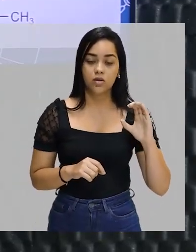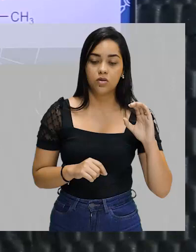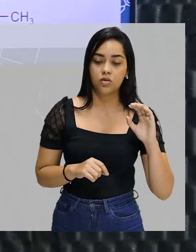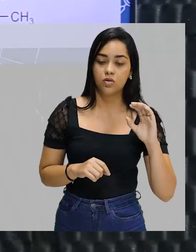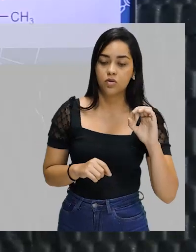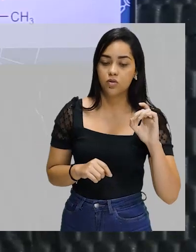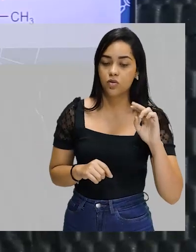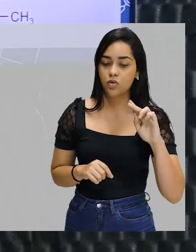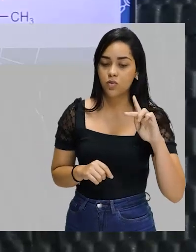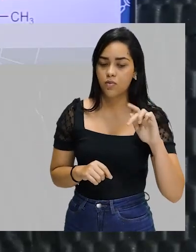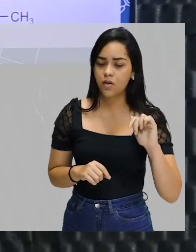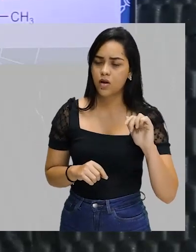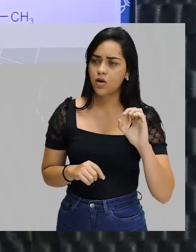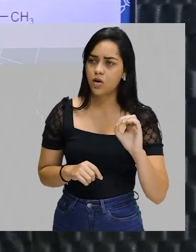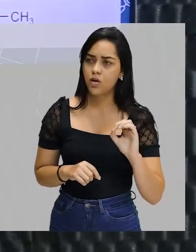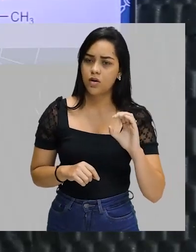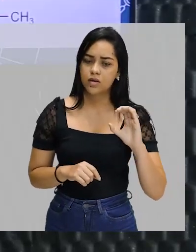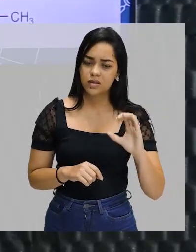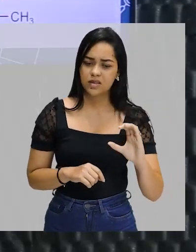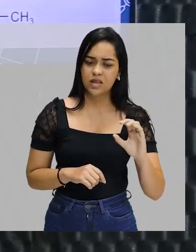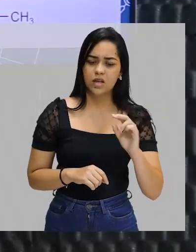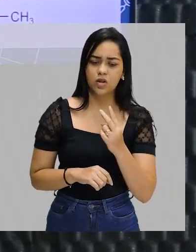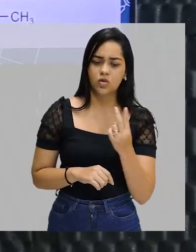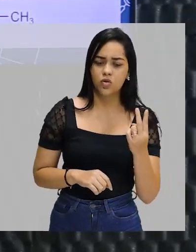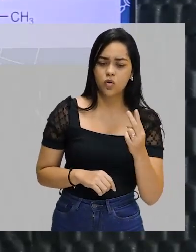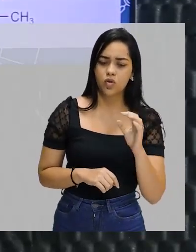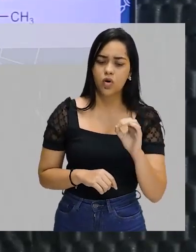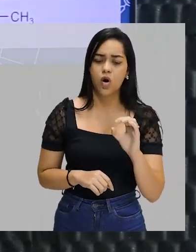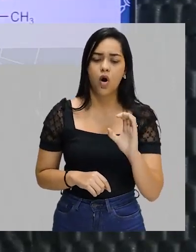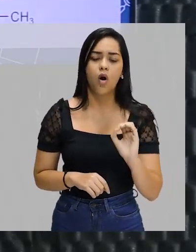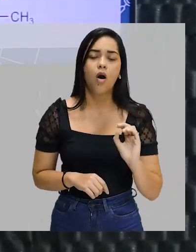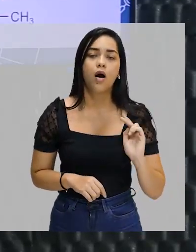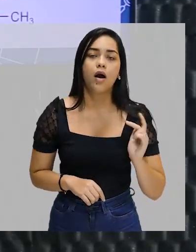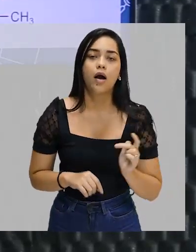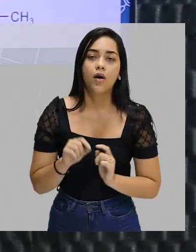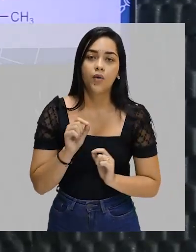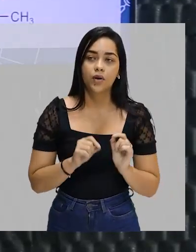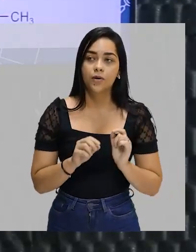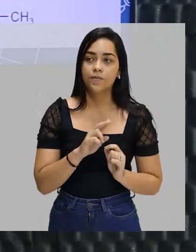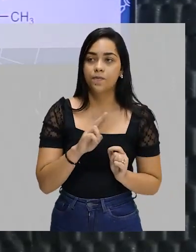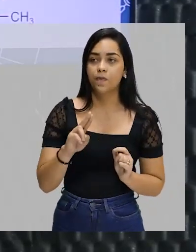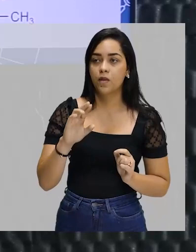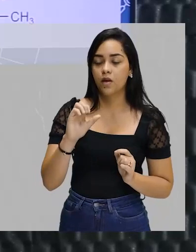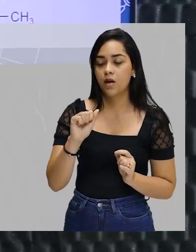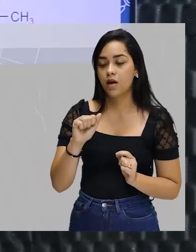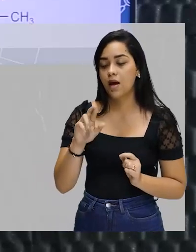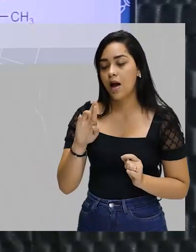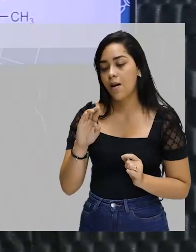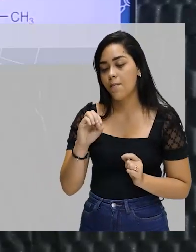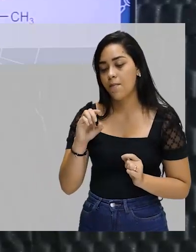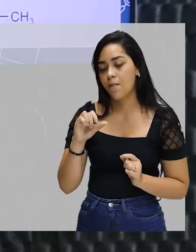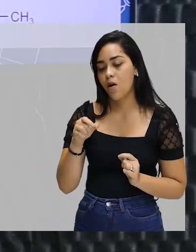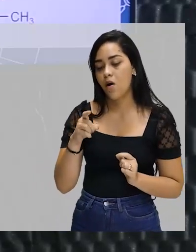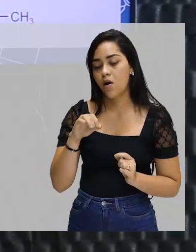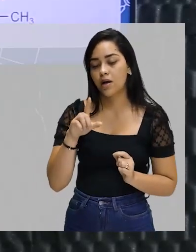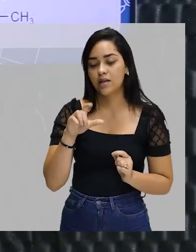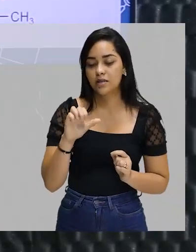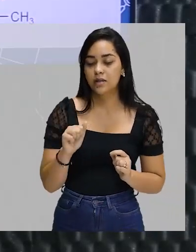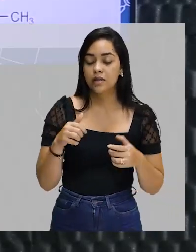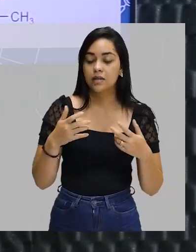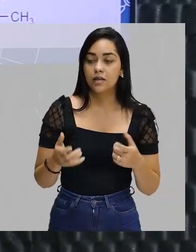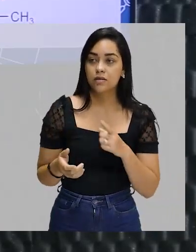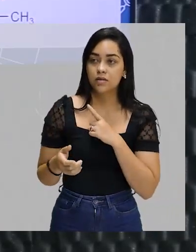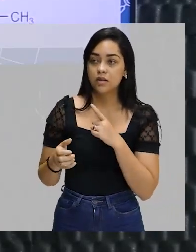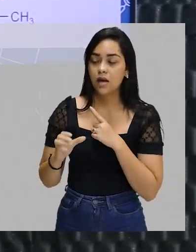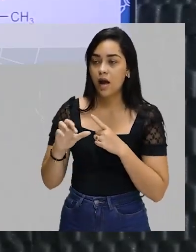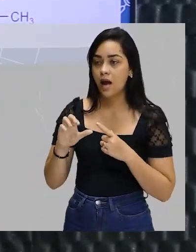Então, essa estrutura C-O, OH, chamamos de carboxila. Então, quem tem